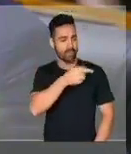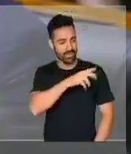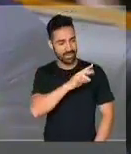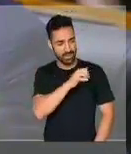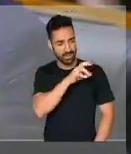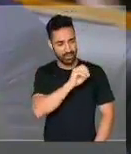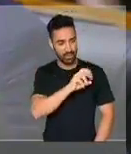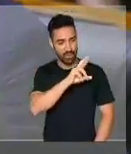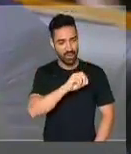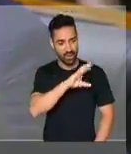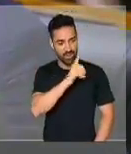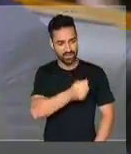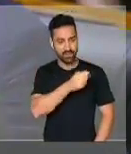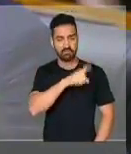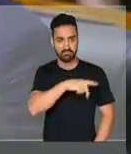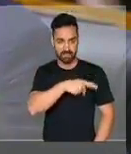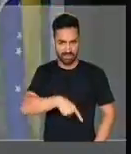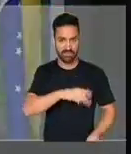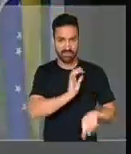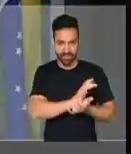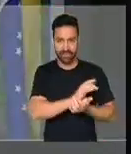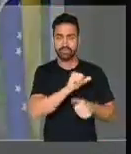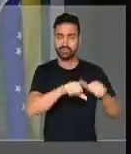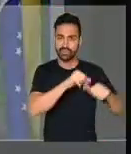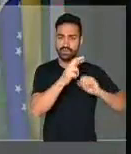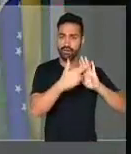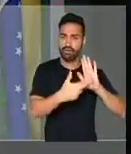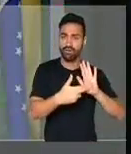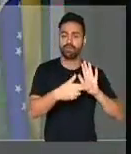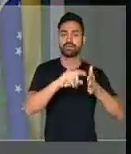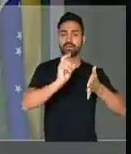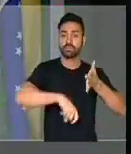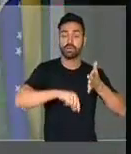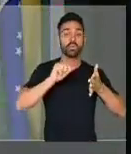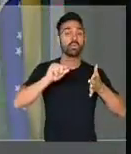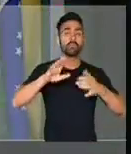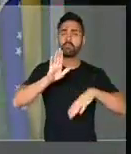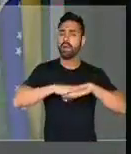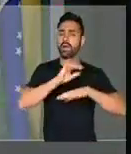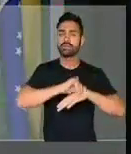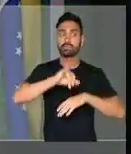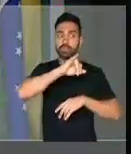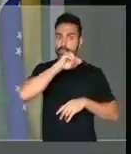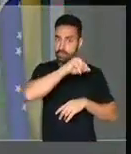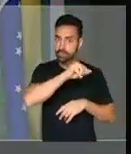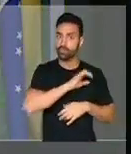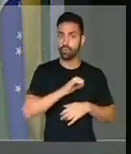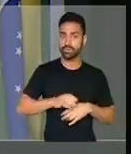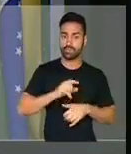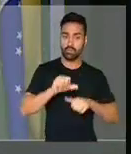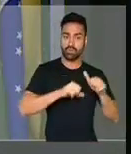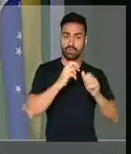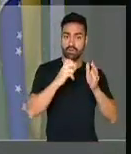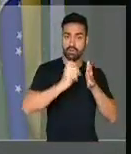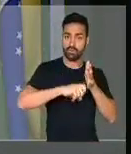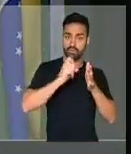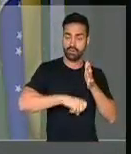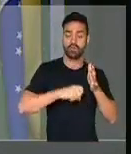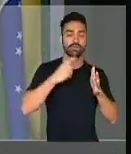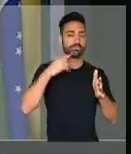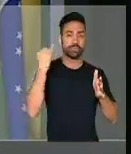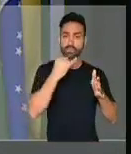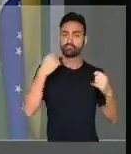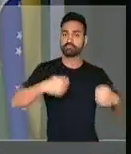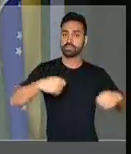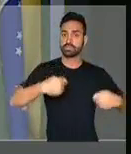meu querido amigo, presidente da Comissão Especial de Reforma Tributária, a mais importante comissão e a mais importante reforma